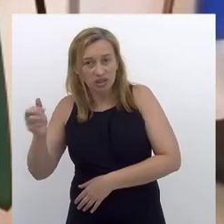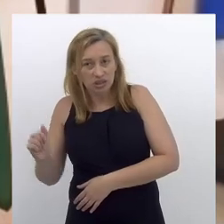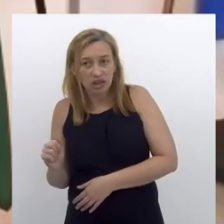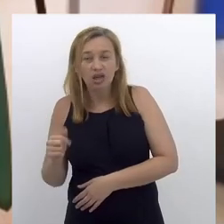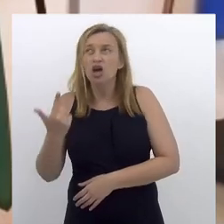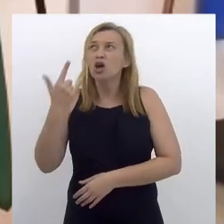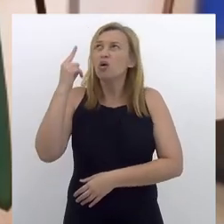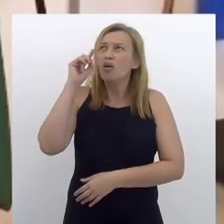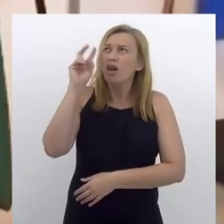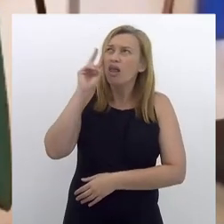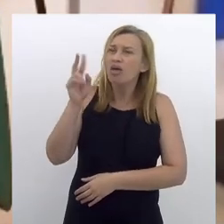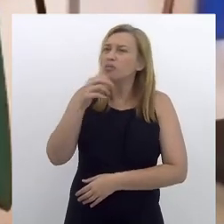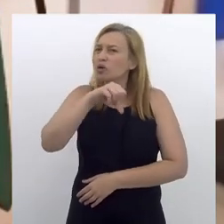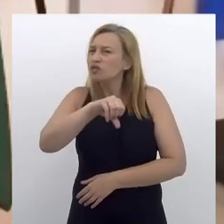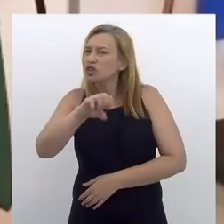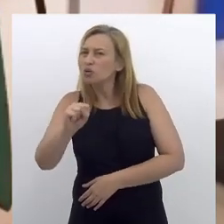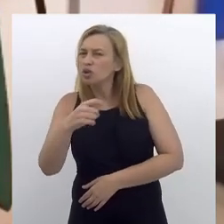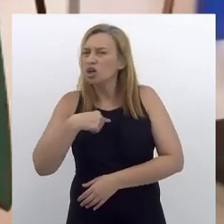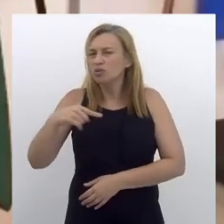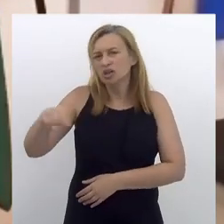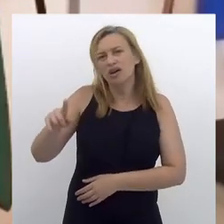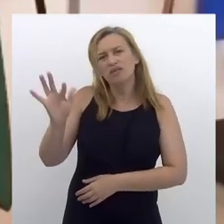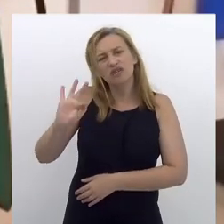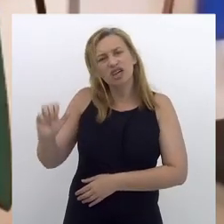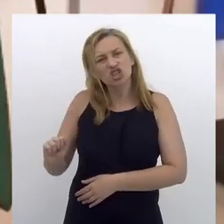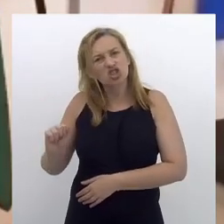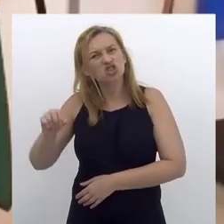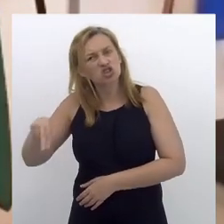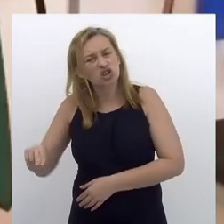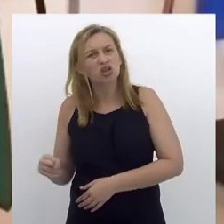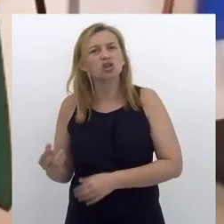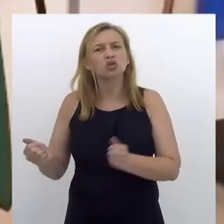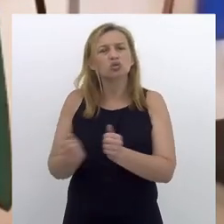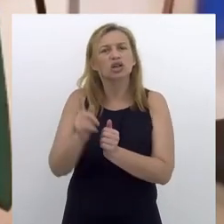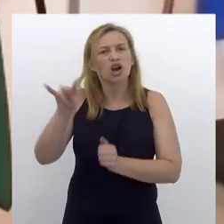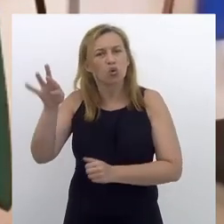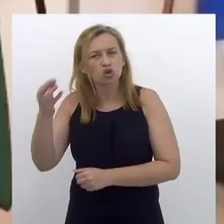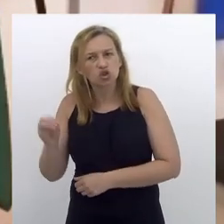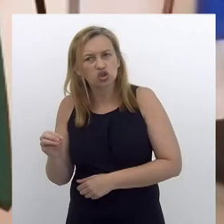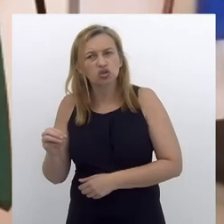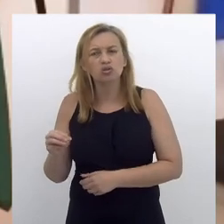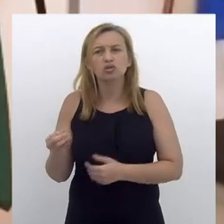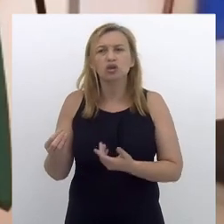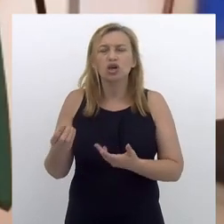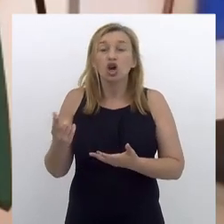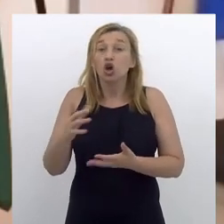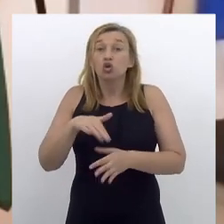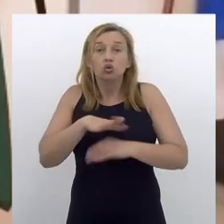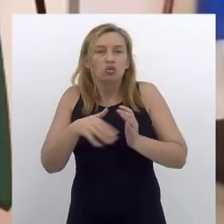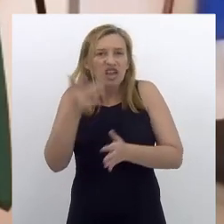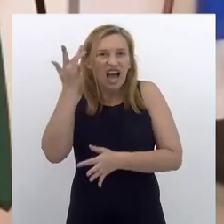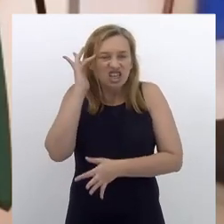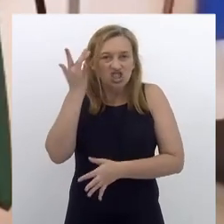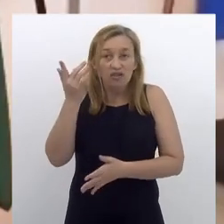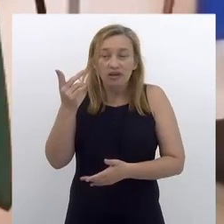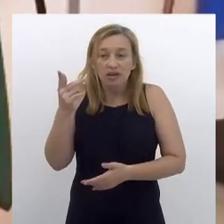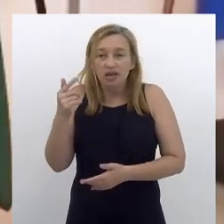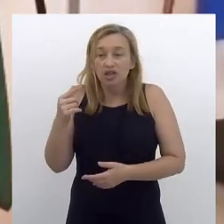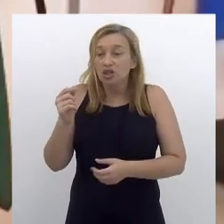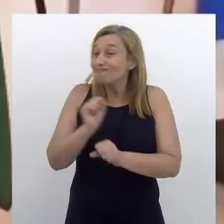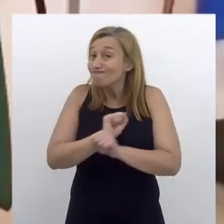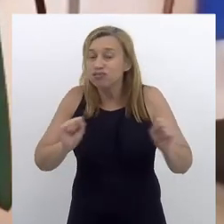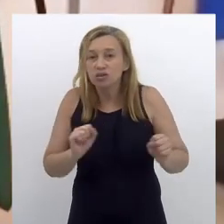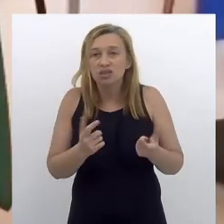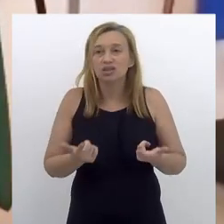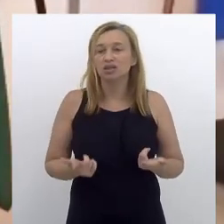Geisa, eu me lembro que era em 98, eu estava na FIGEN ainda, no governo de transição do Garotinho, todo mundo achava que era impossível, e a gente